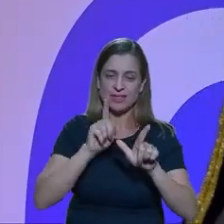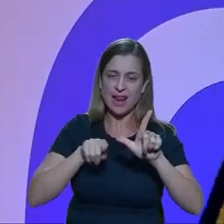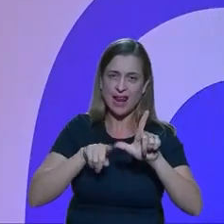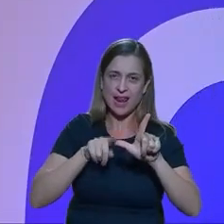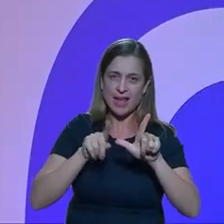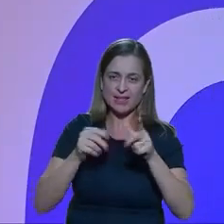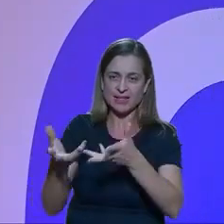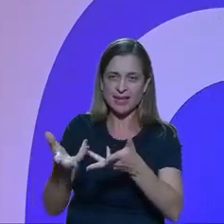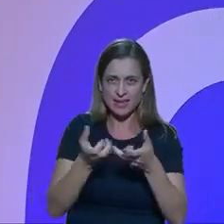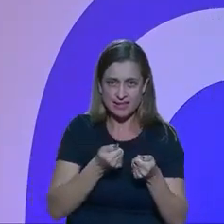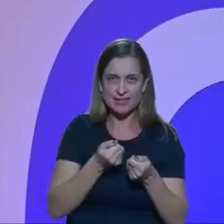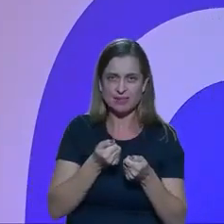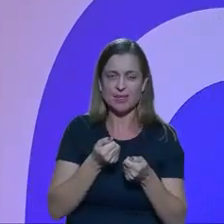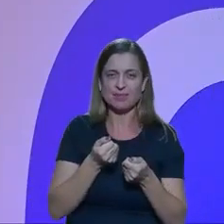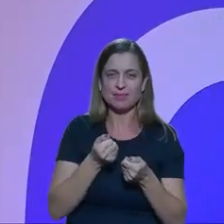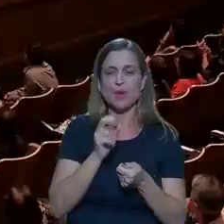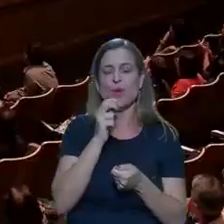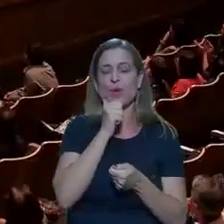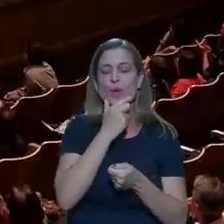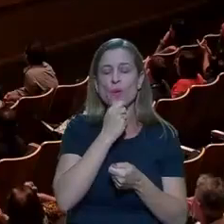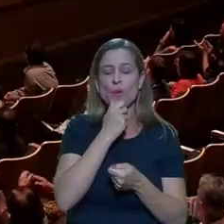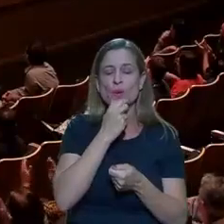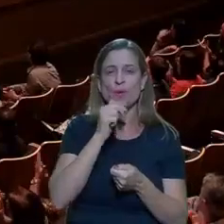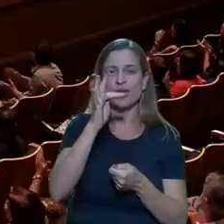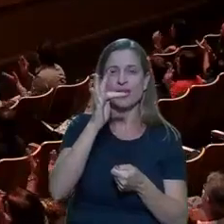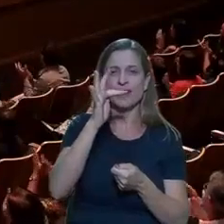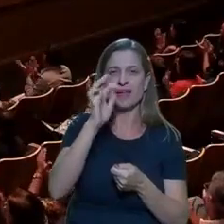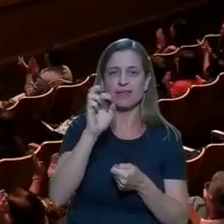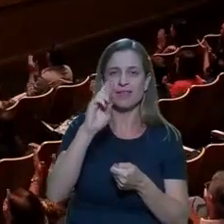recebê-lo, senhor Fernando Braga.